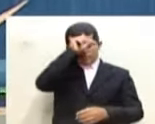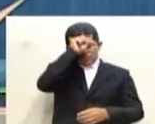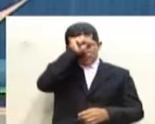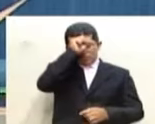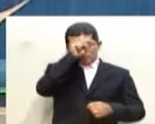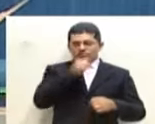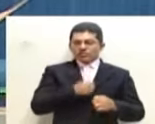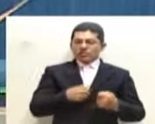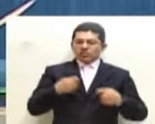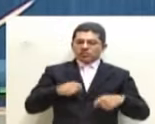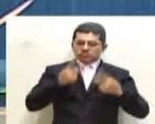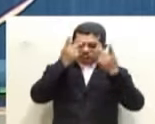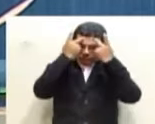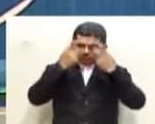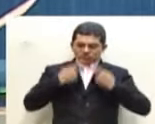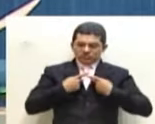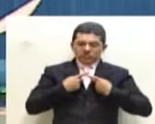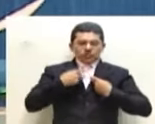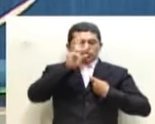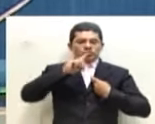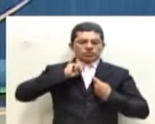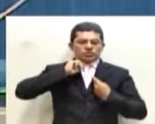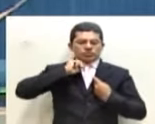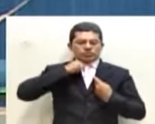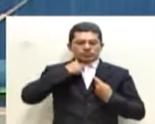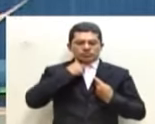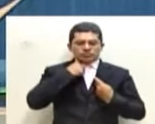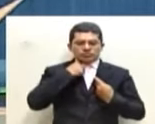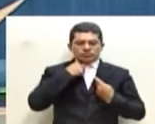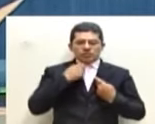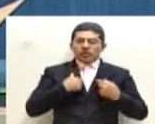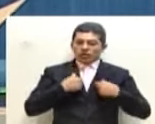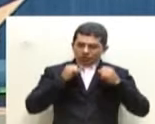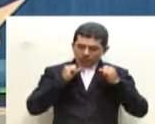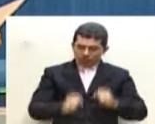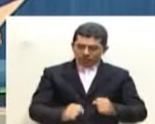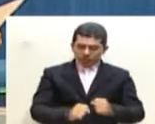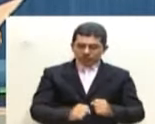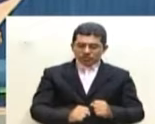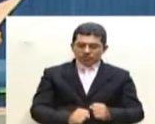conduta na vida pública e na vida privada. E eu posso